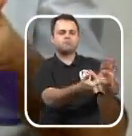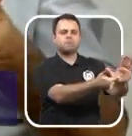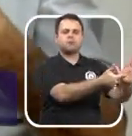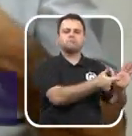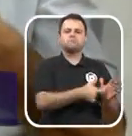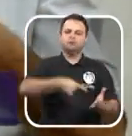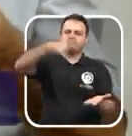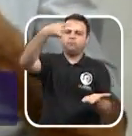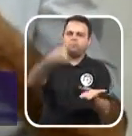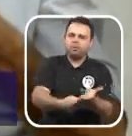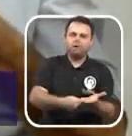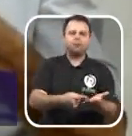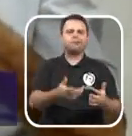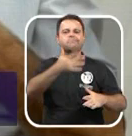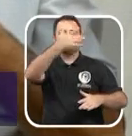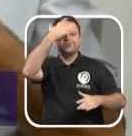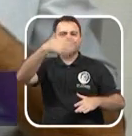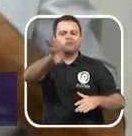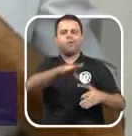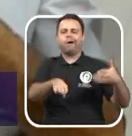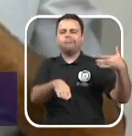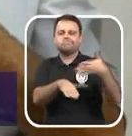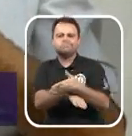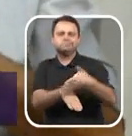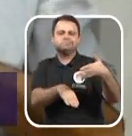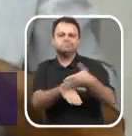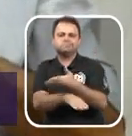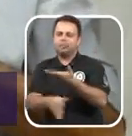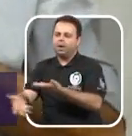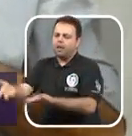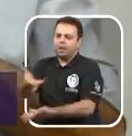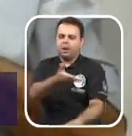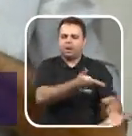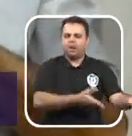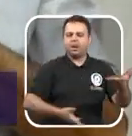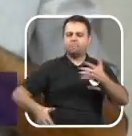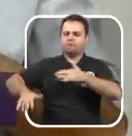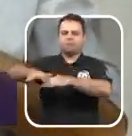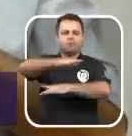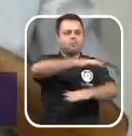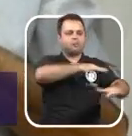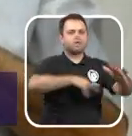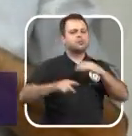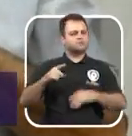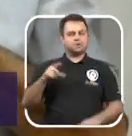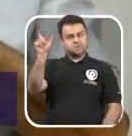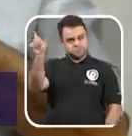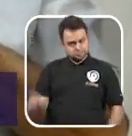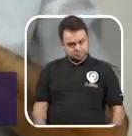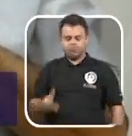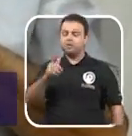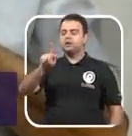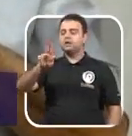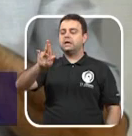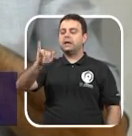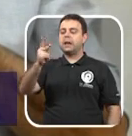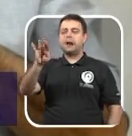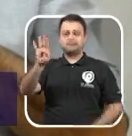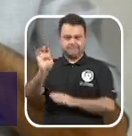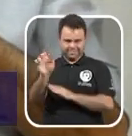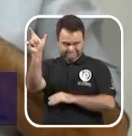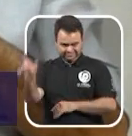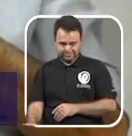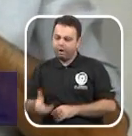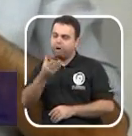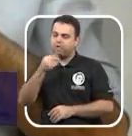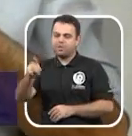muita participação popular na vida da cidade. E o Guilherme é uma liderança, né, assim,